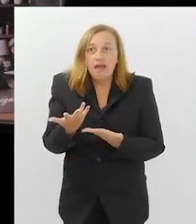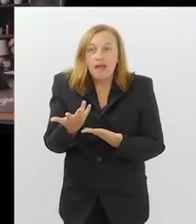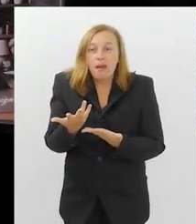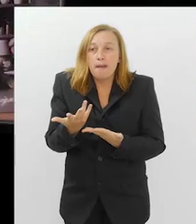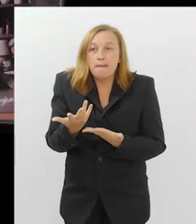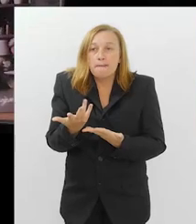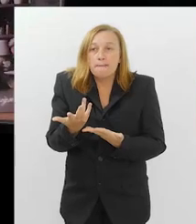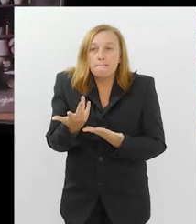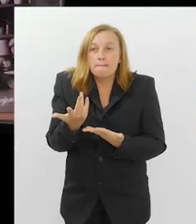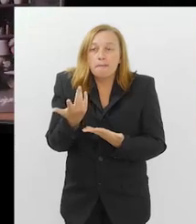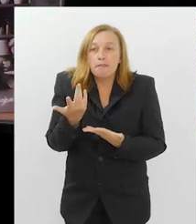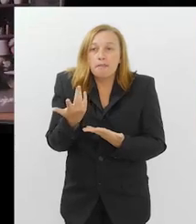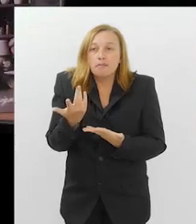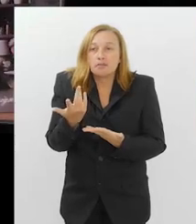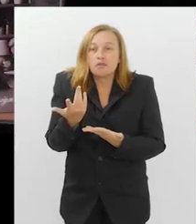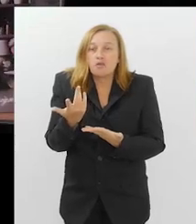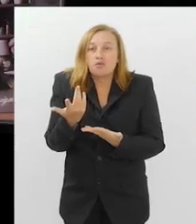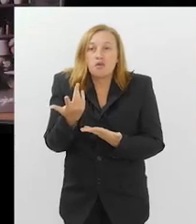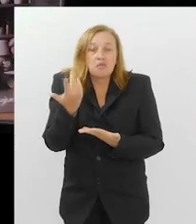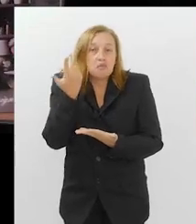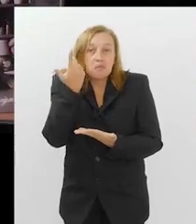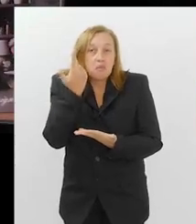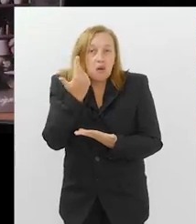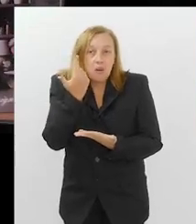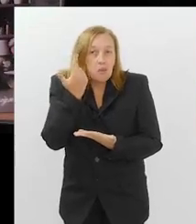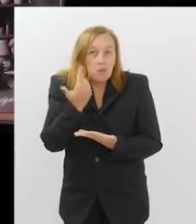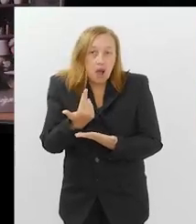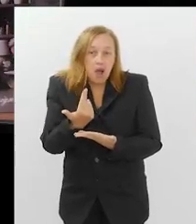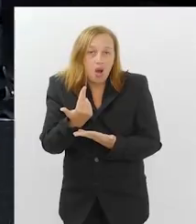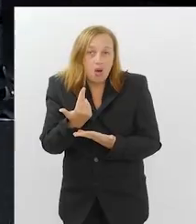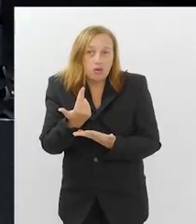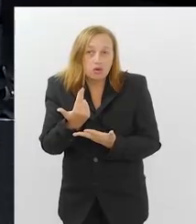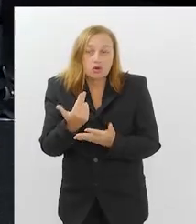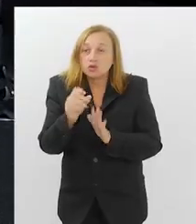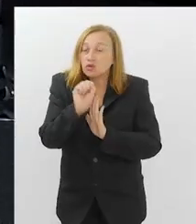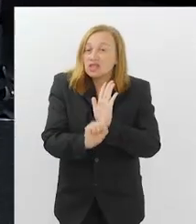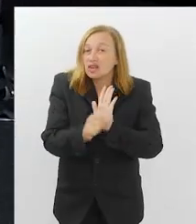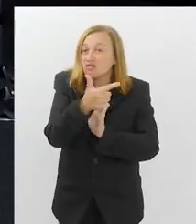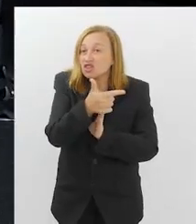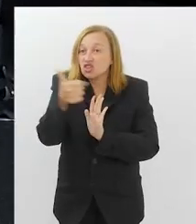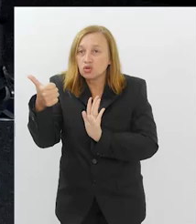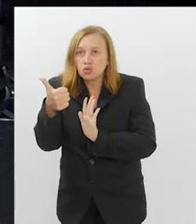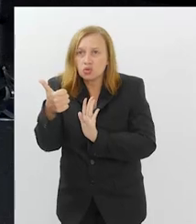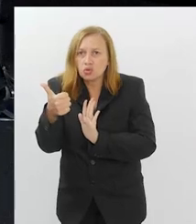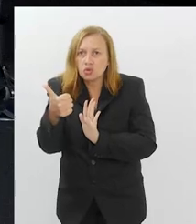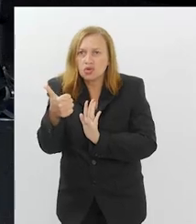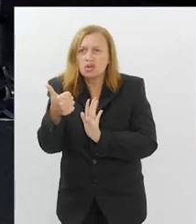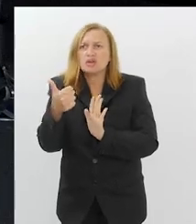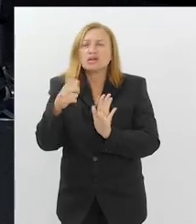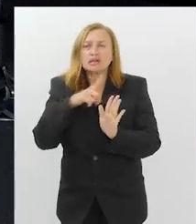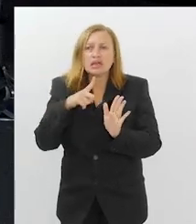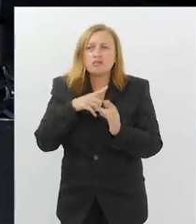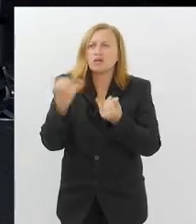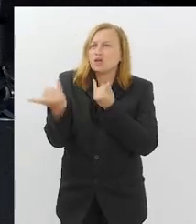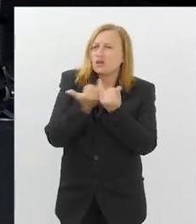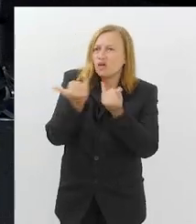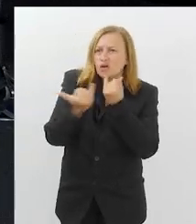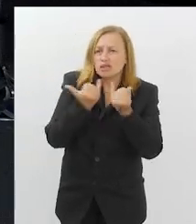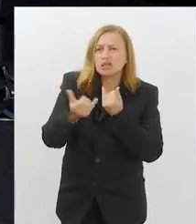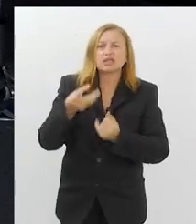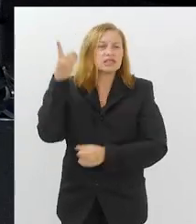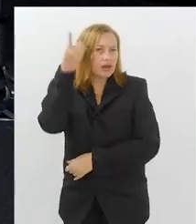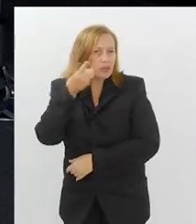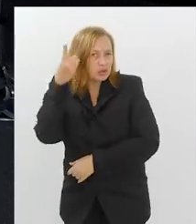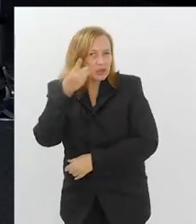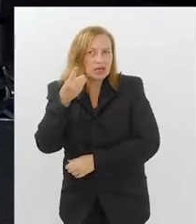se tornou banalização. Em pleno século XXI, nós temos esses dados,